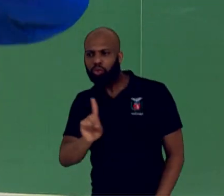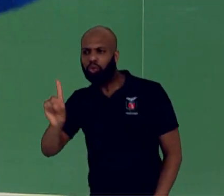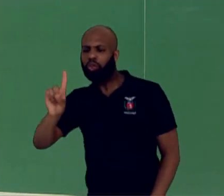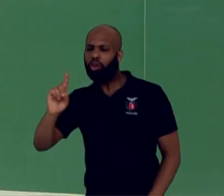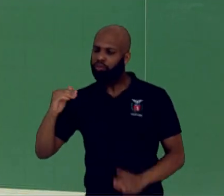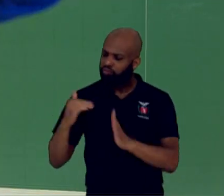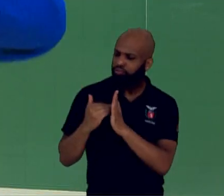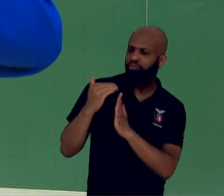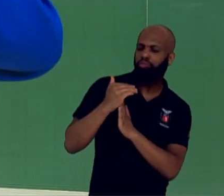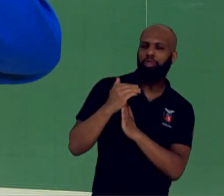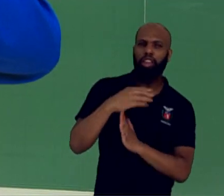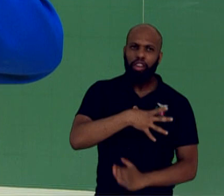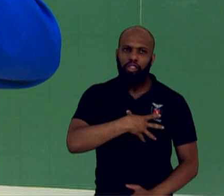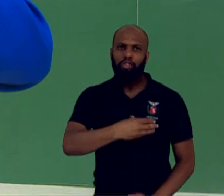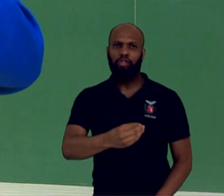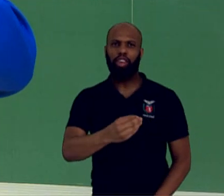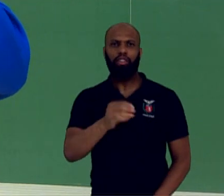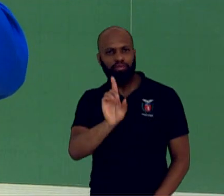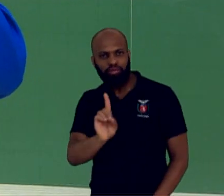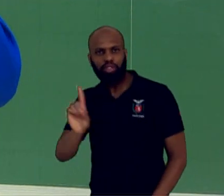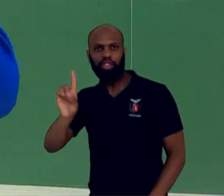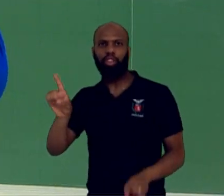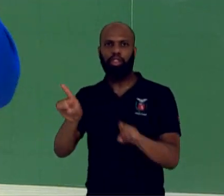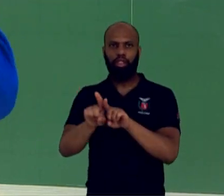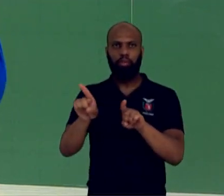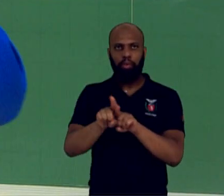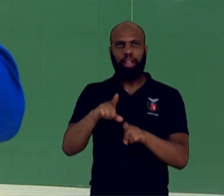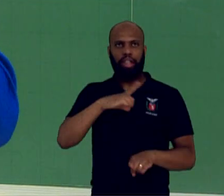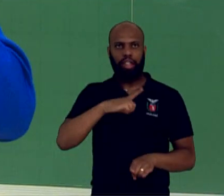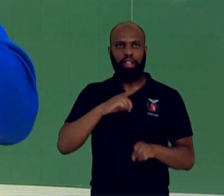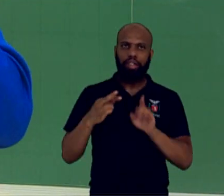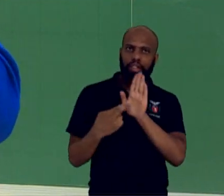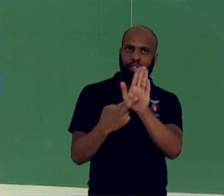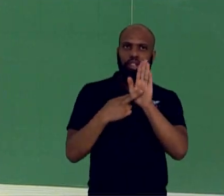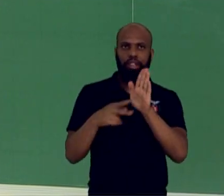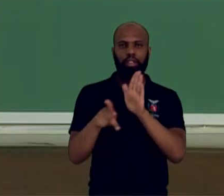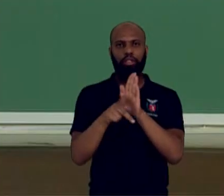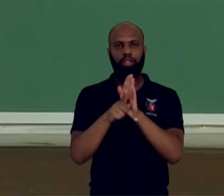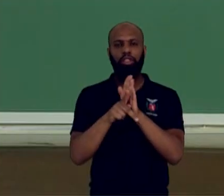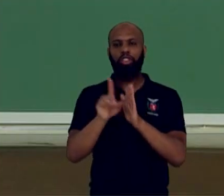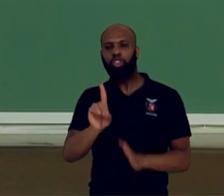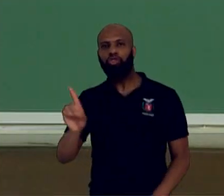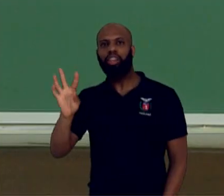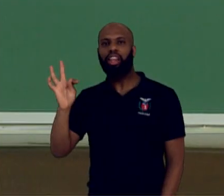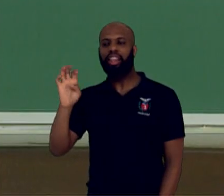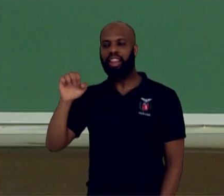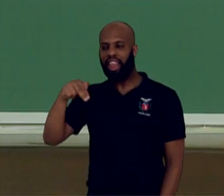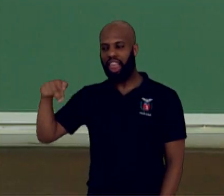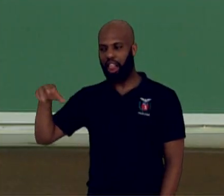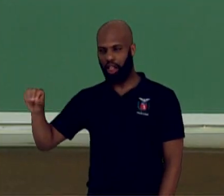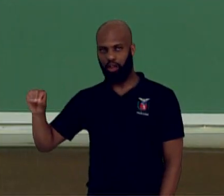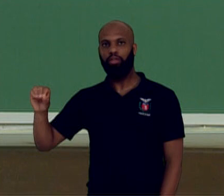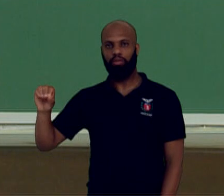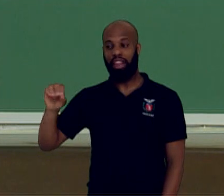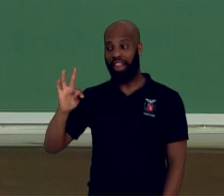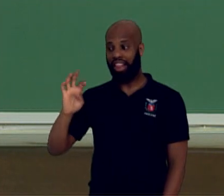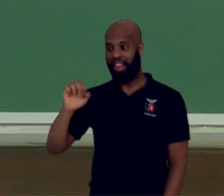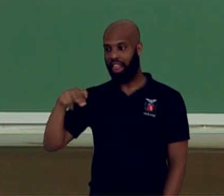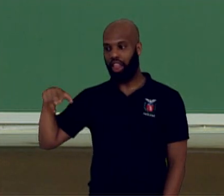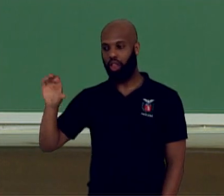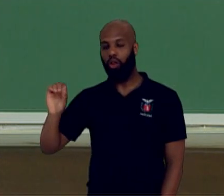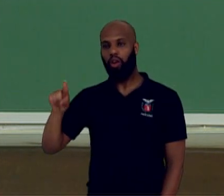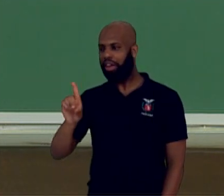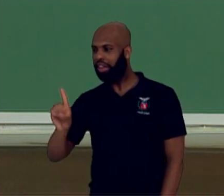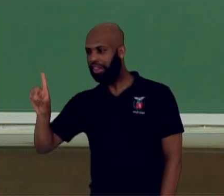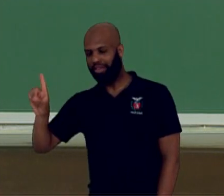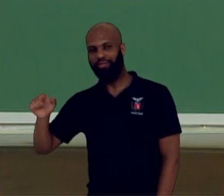de filhos de deuses, uma representação divina. Alguns especialistas tentaram